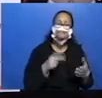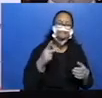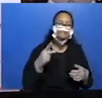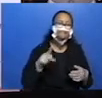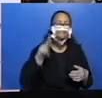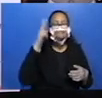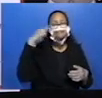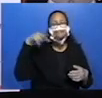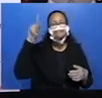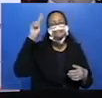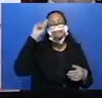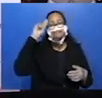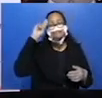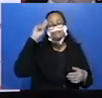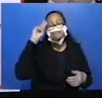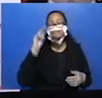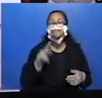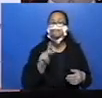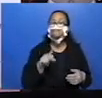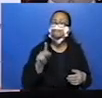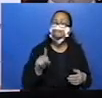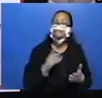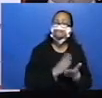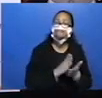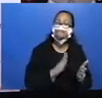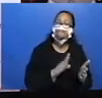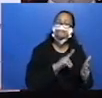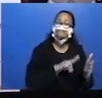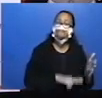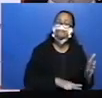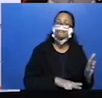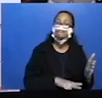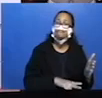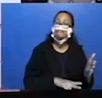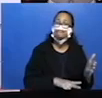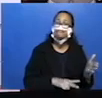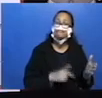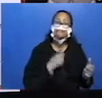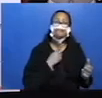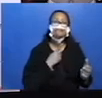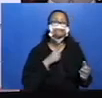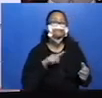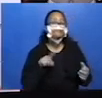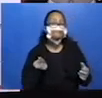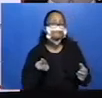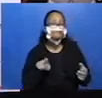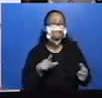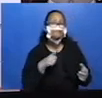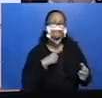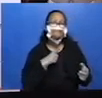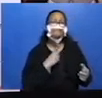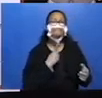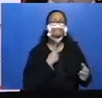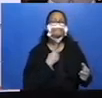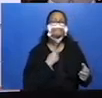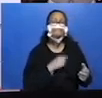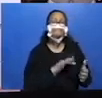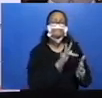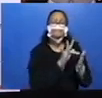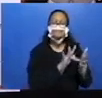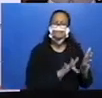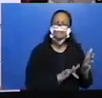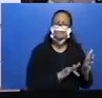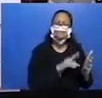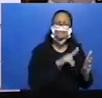perceberam que eu pausei a leitura de uma maneira que desse vontade em vocês lerem o texto em casa, terminar o texto em